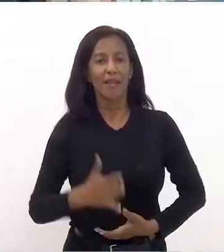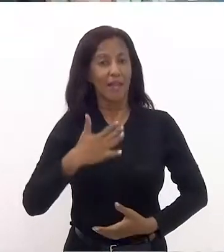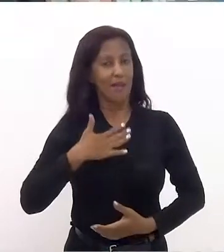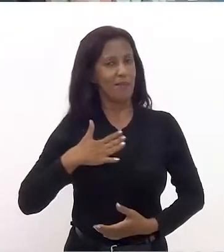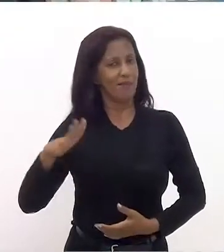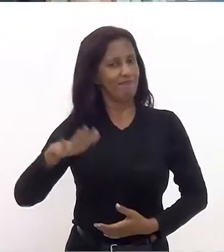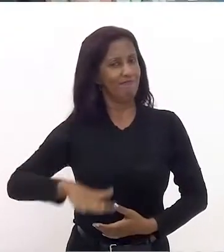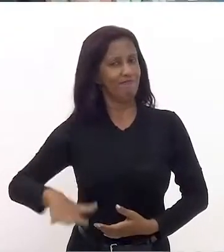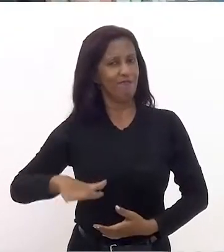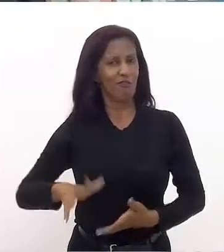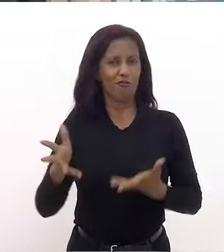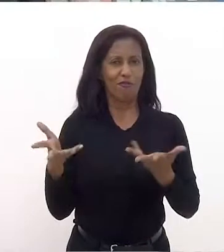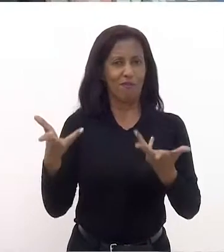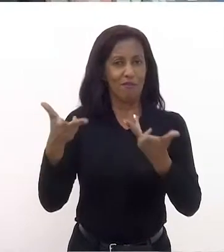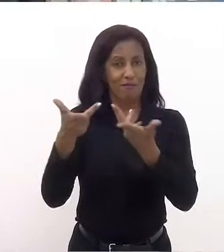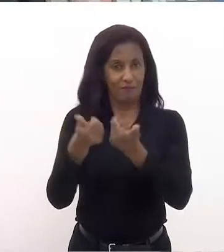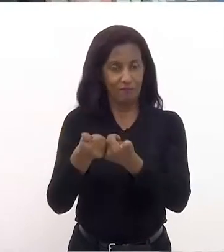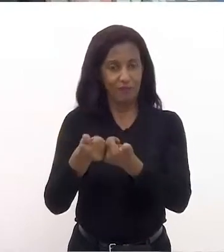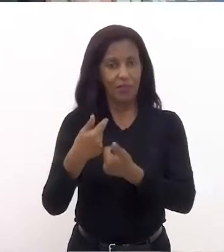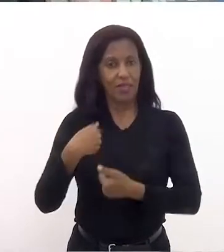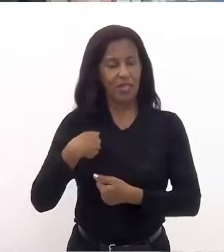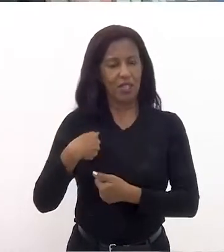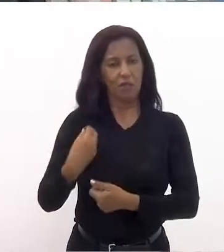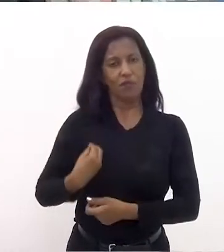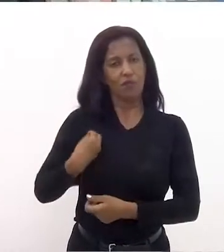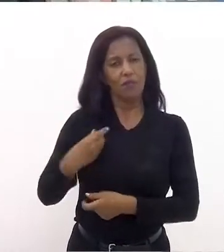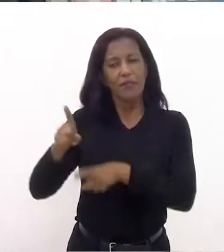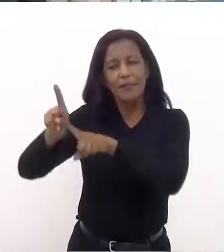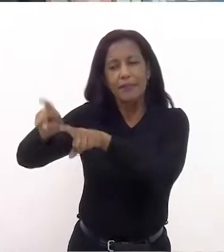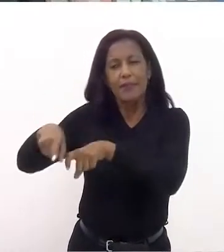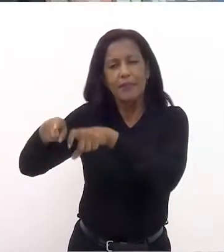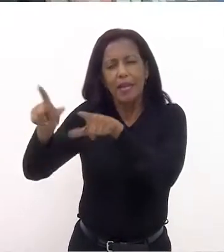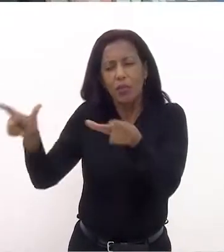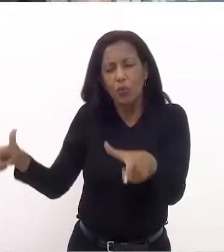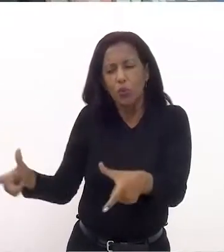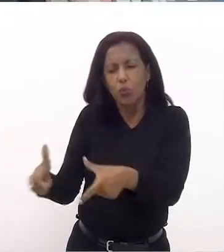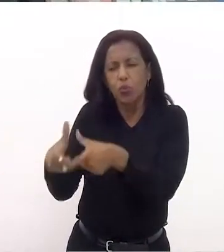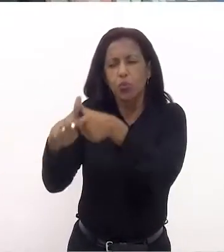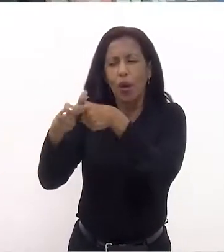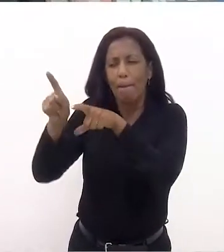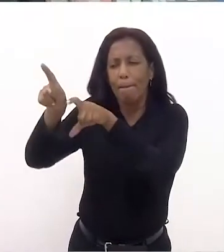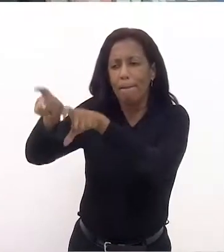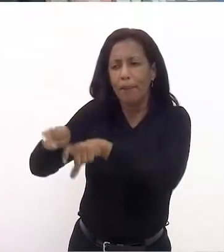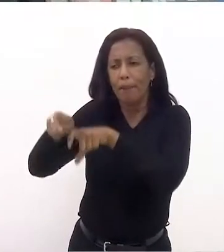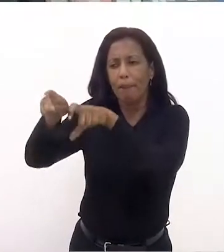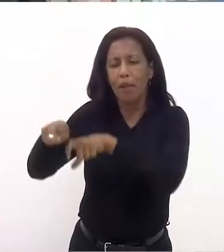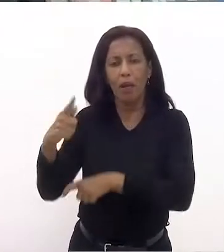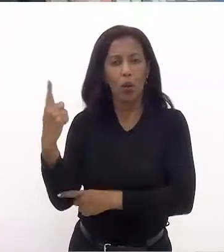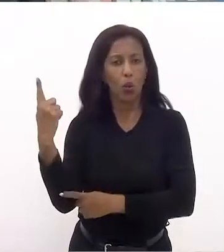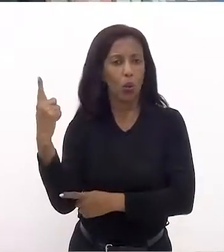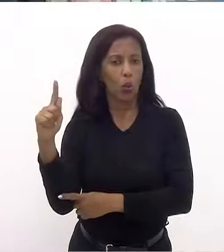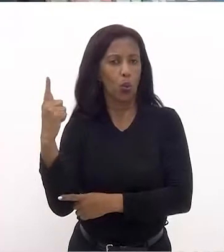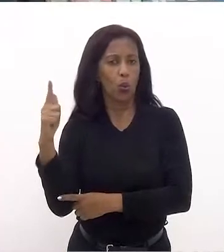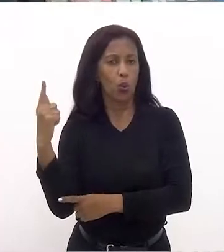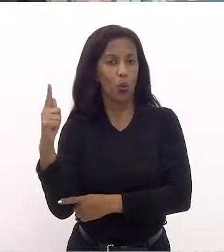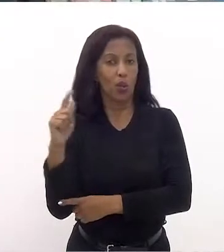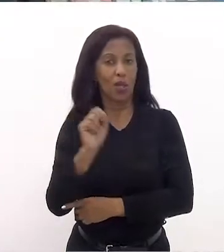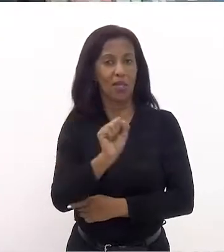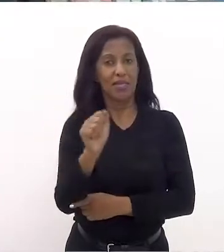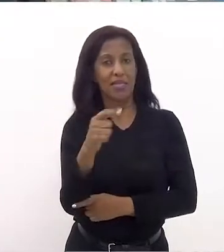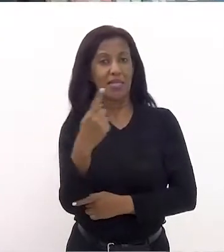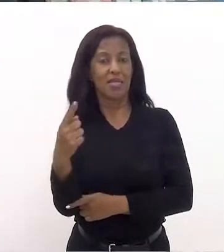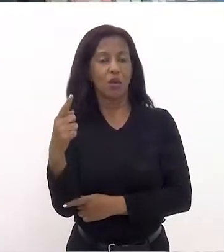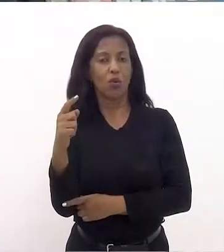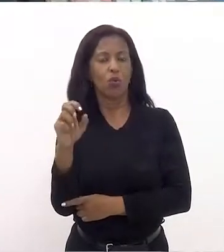foi muito rica, porque eu morei numa cidadezinha pequena no interior de Goiás. Brás, chamava